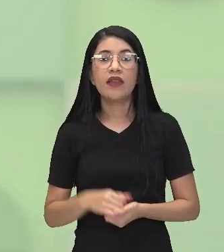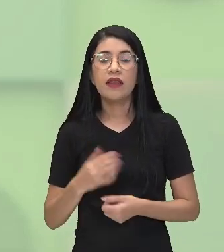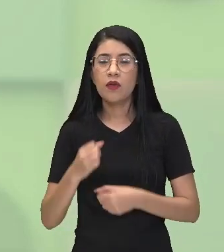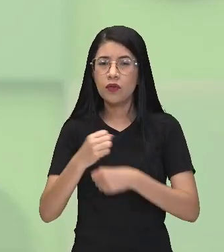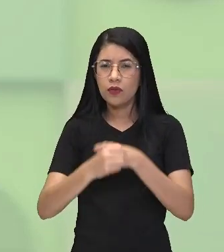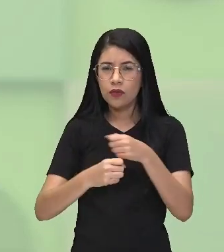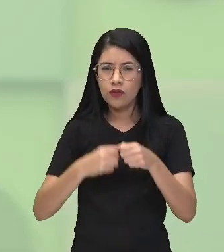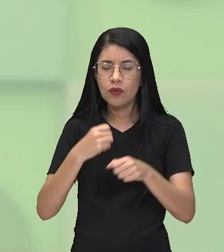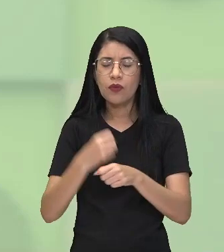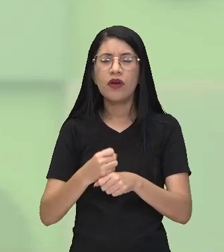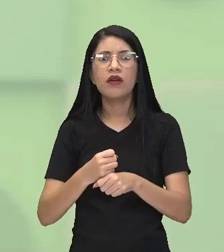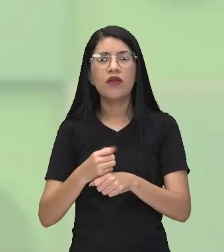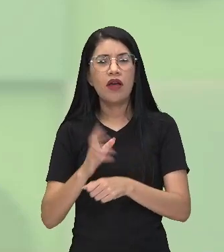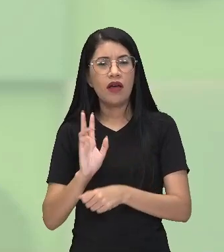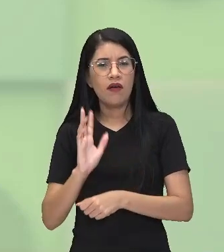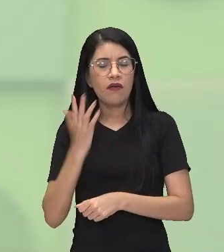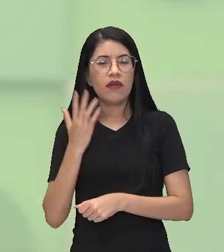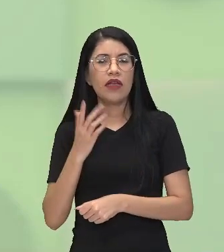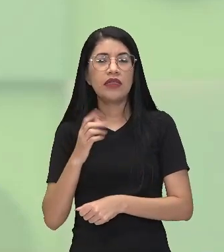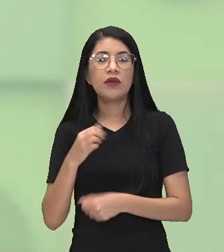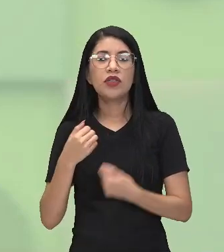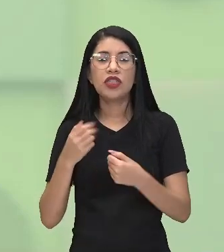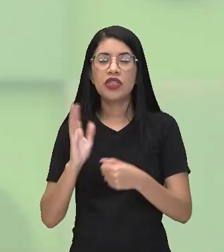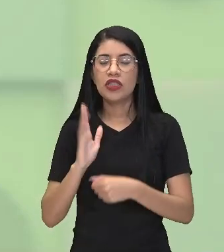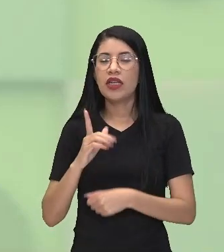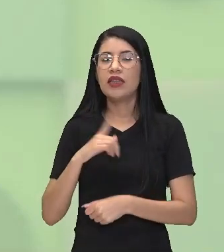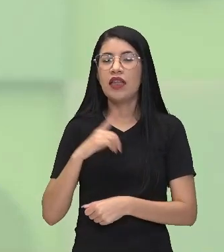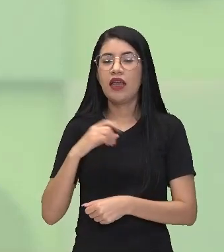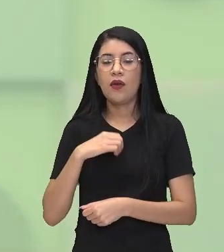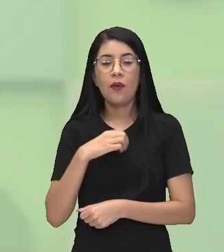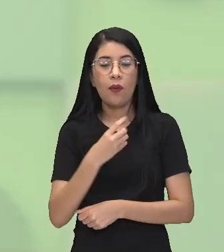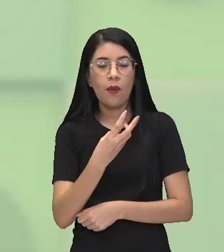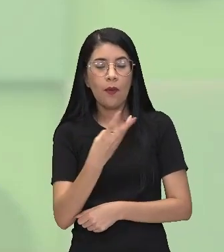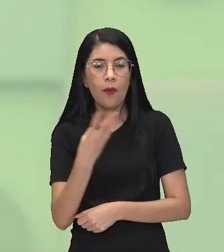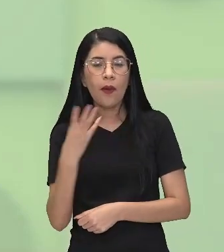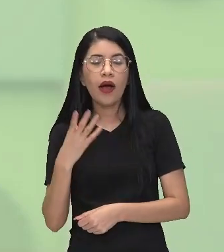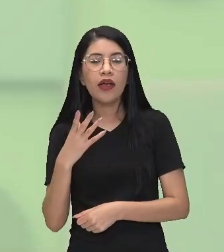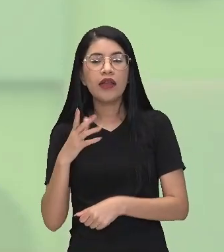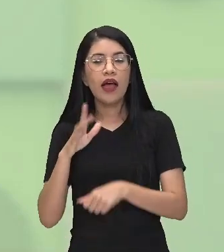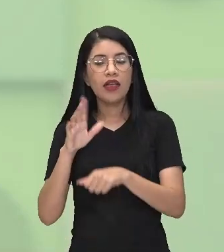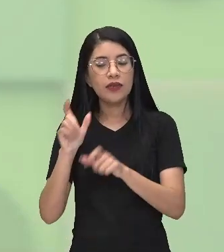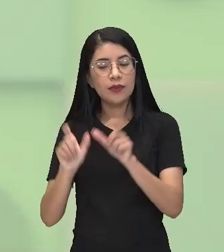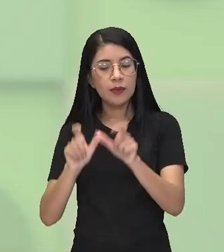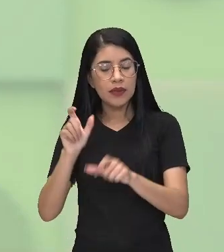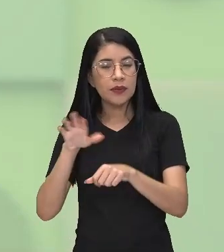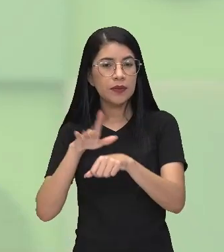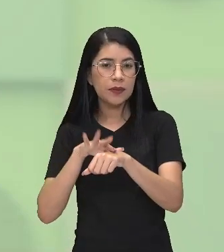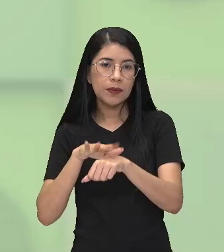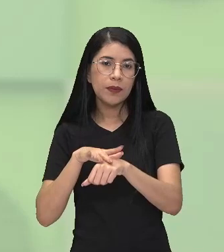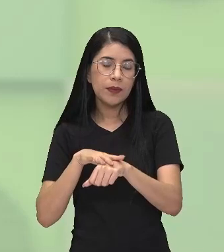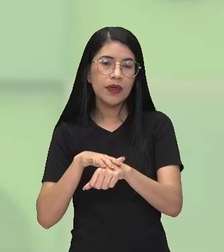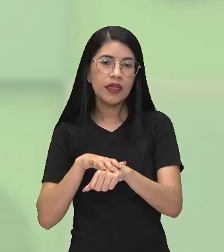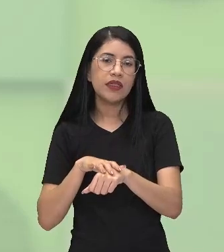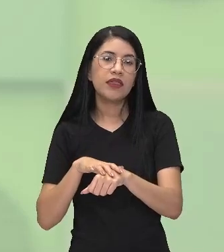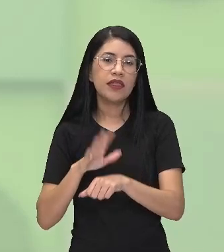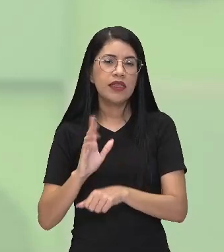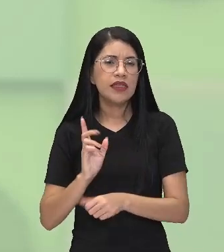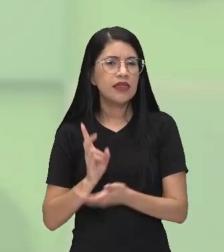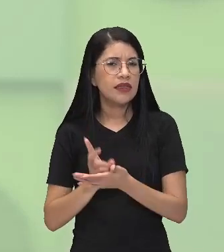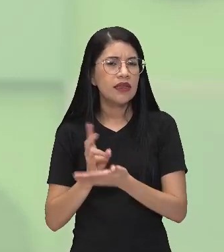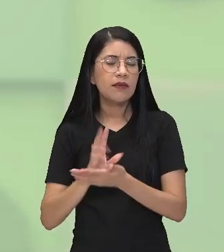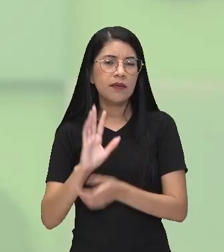de saúde já têm um número de casos que eles ocorrem. Isso, digamos assim,